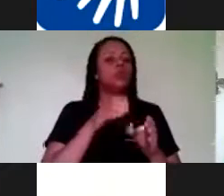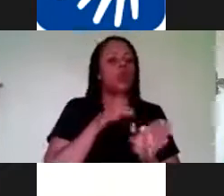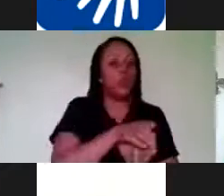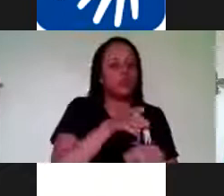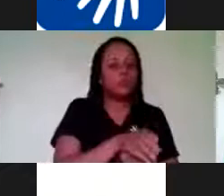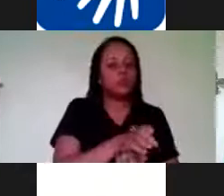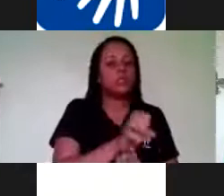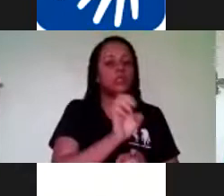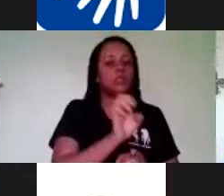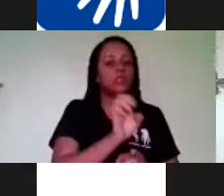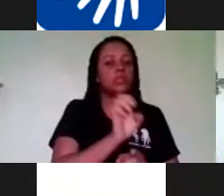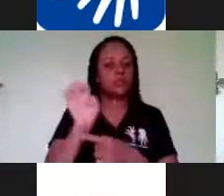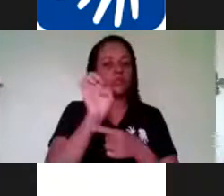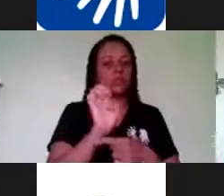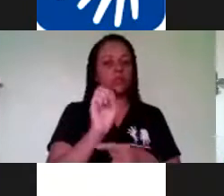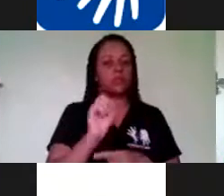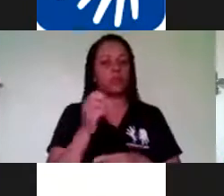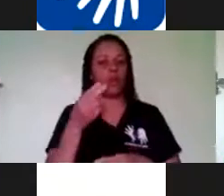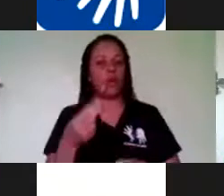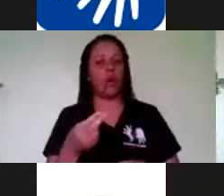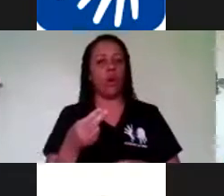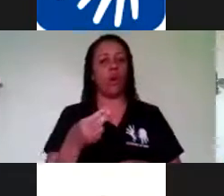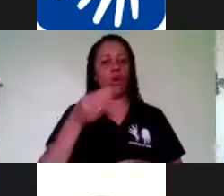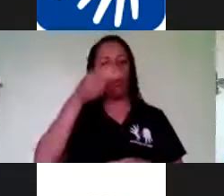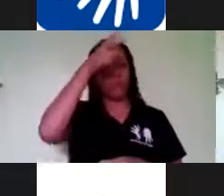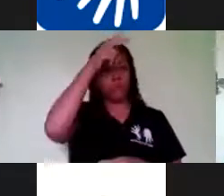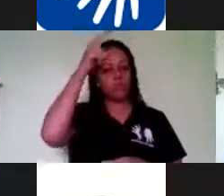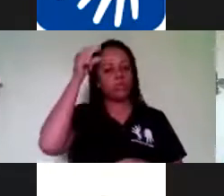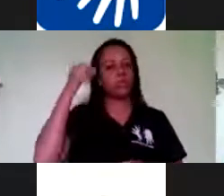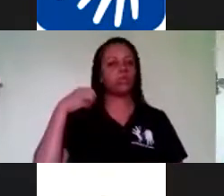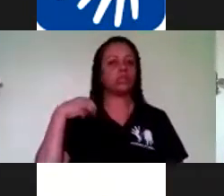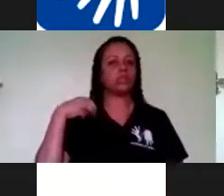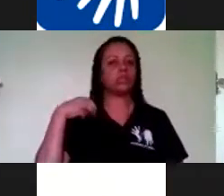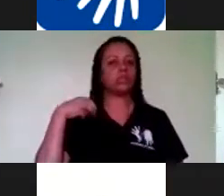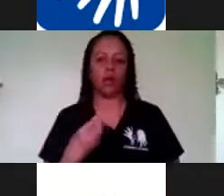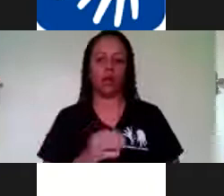né, propusessem que fosse criado o CONAD por